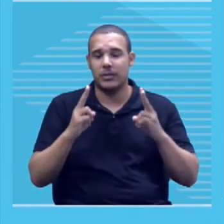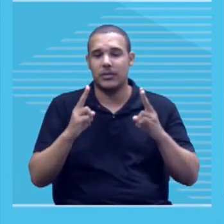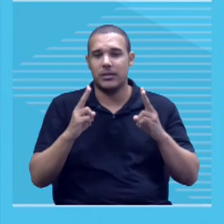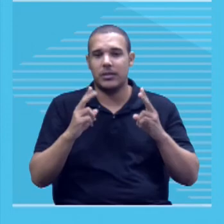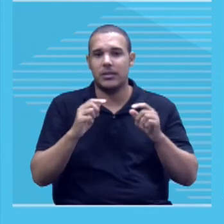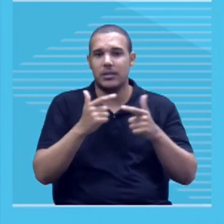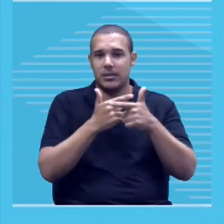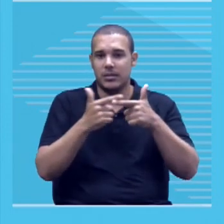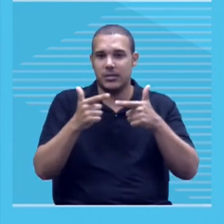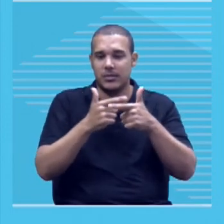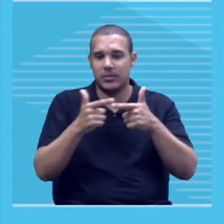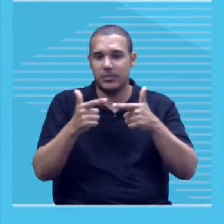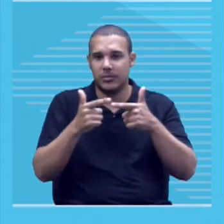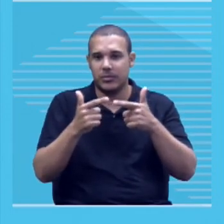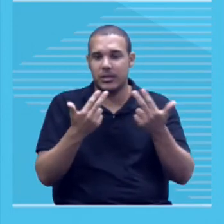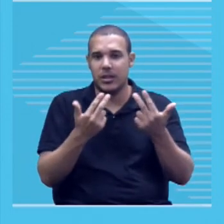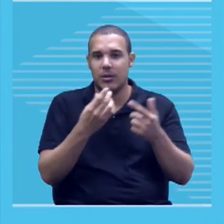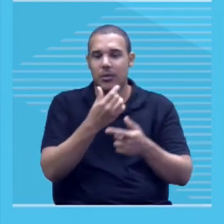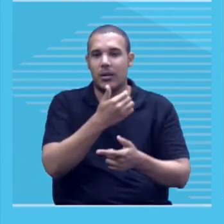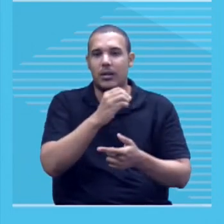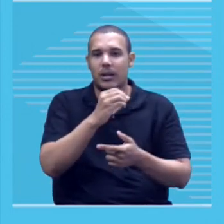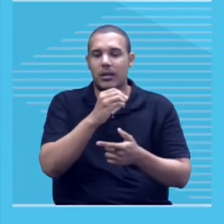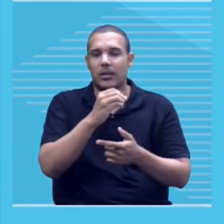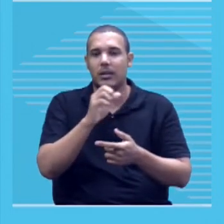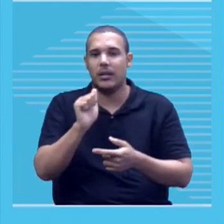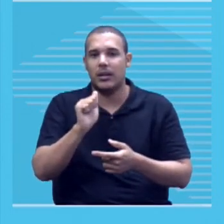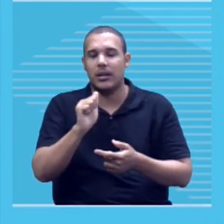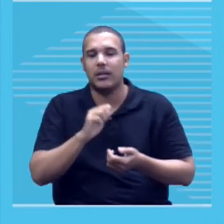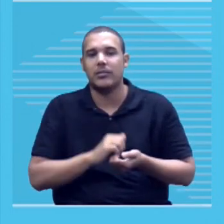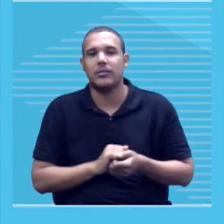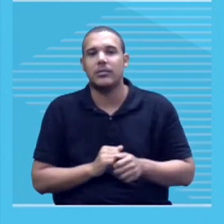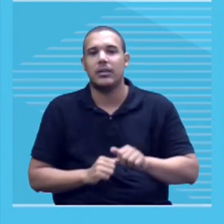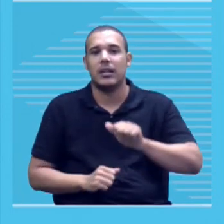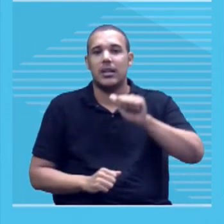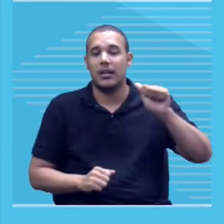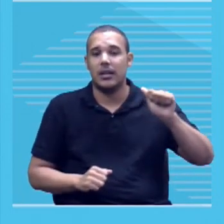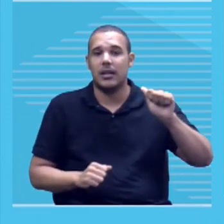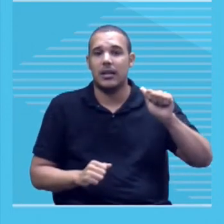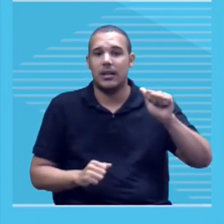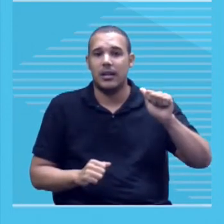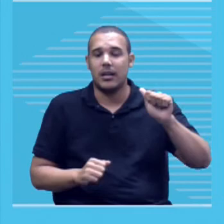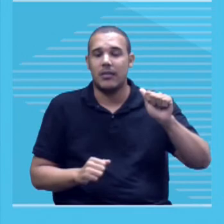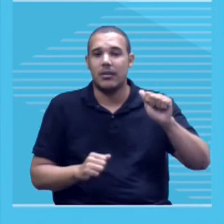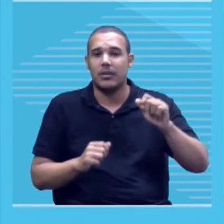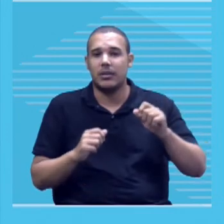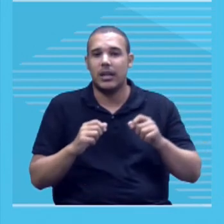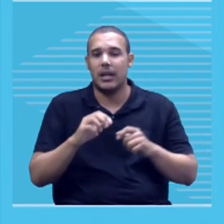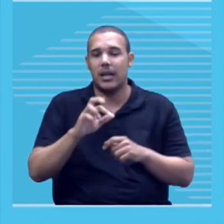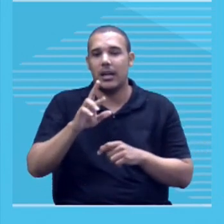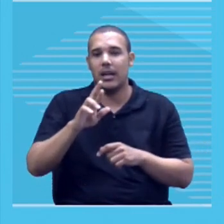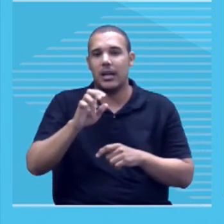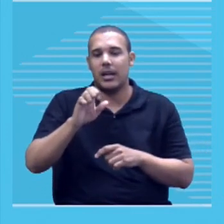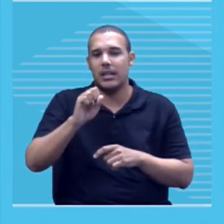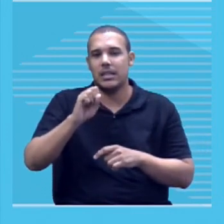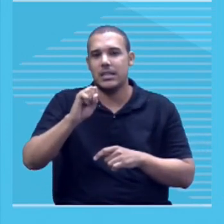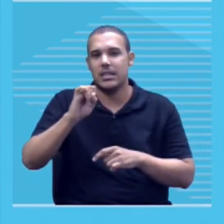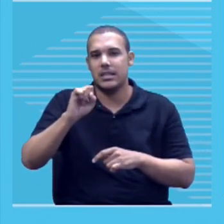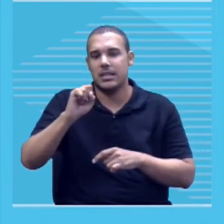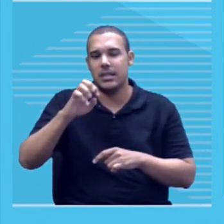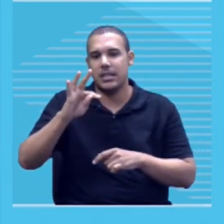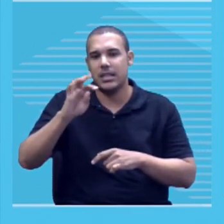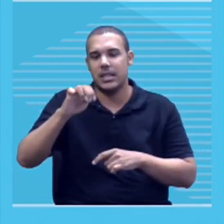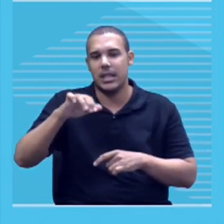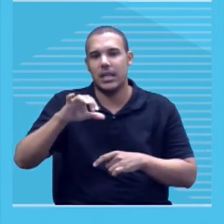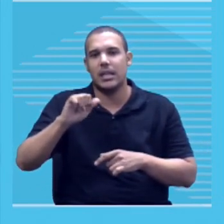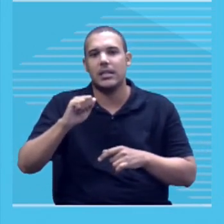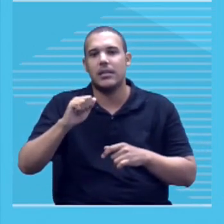e dividir. Então, daria uns 10 amperes. Na letra A, ele quer valor da resistência. E aqui da resistência entra uma equação que